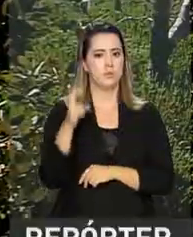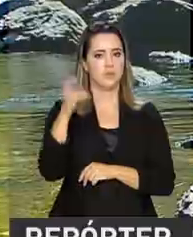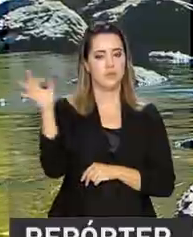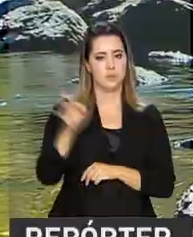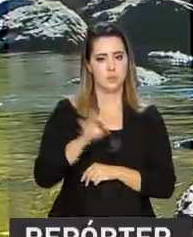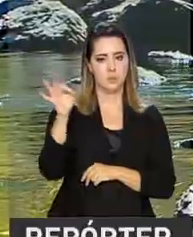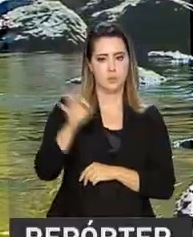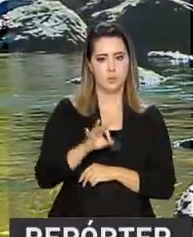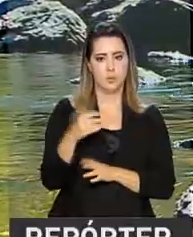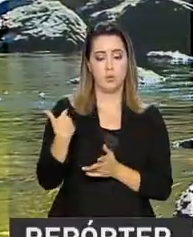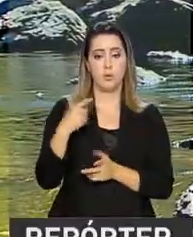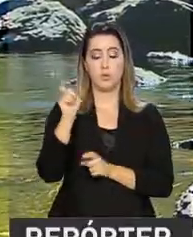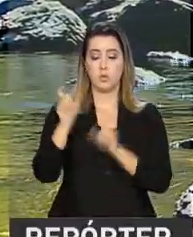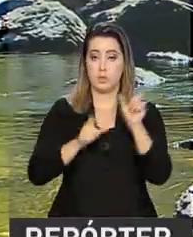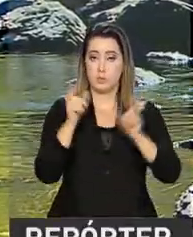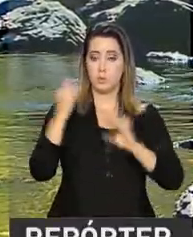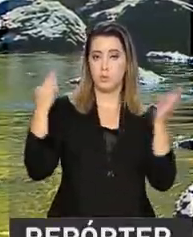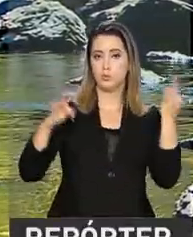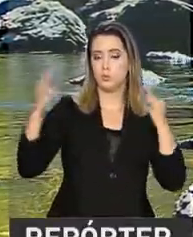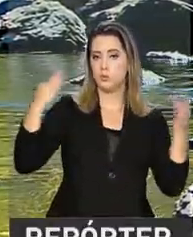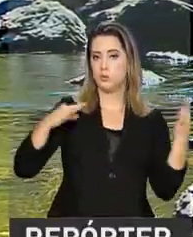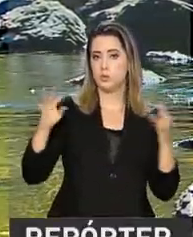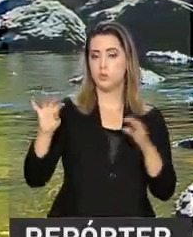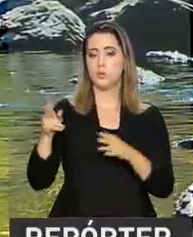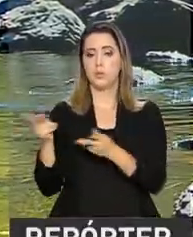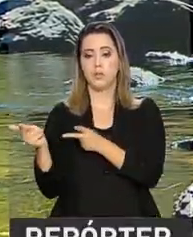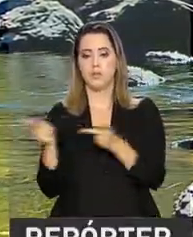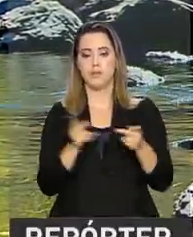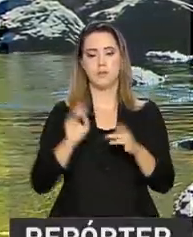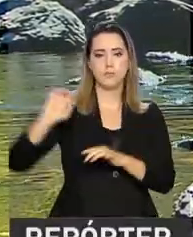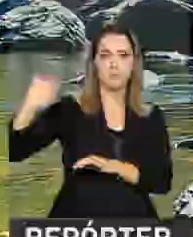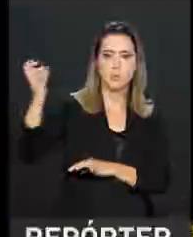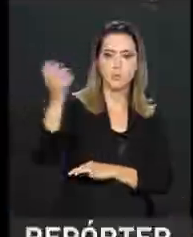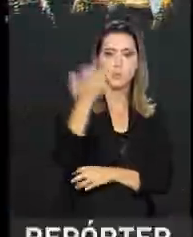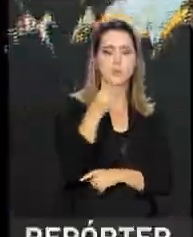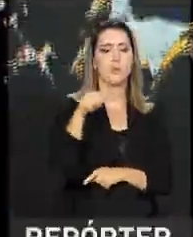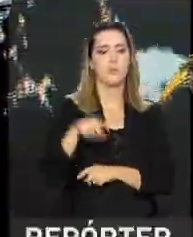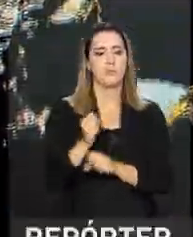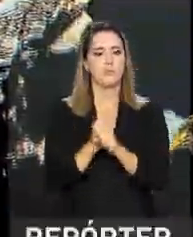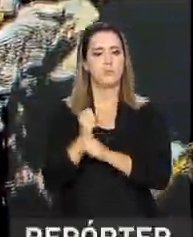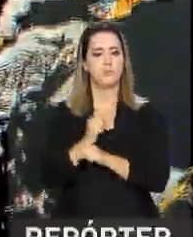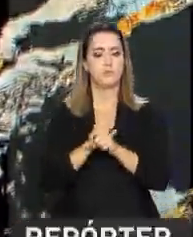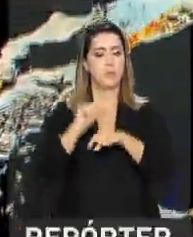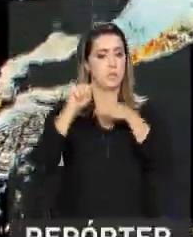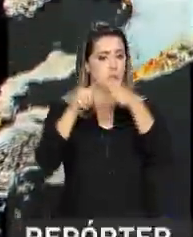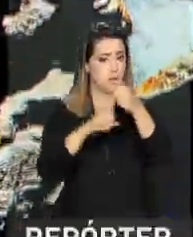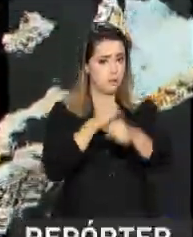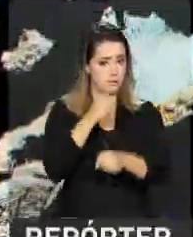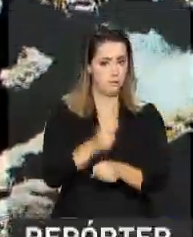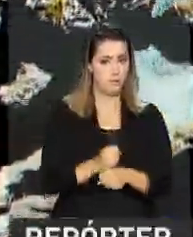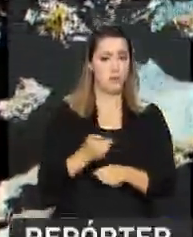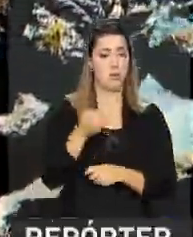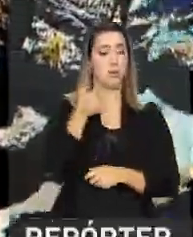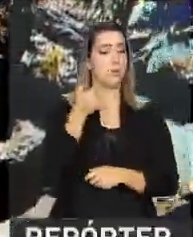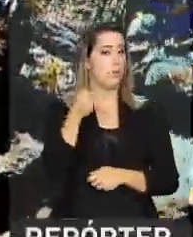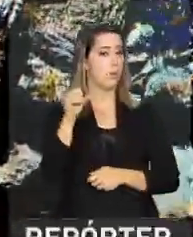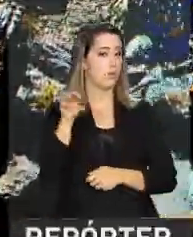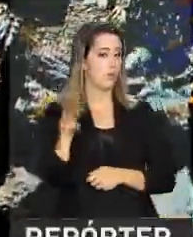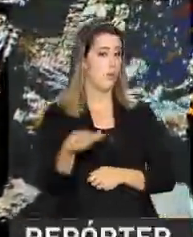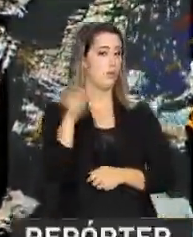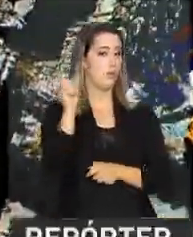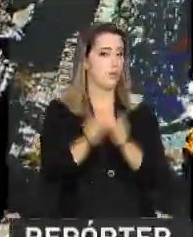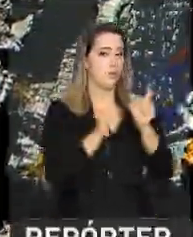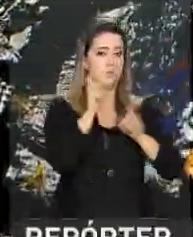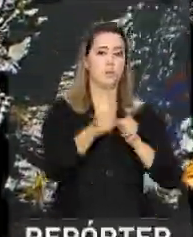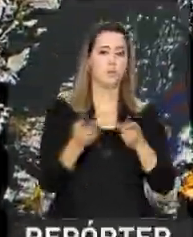11,5% na quantidade de turistas que visitam parques nacionais nesse ano. E para 2018, a previsão é que quase 9 milhões de